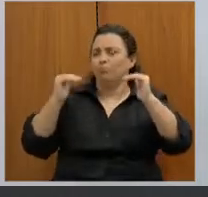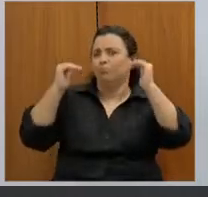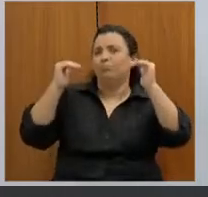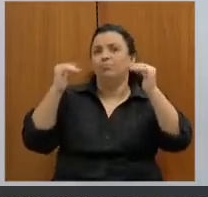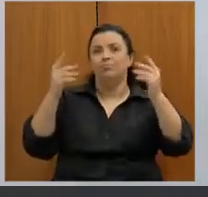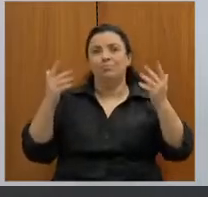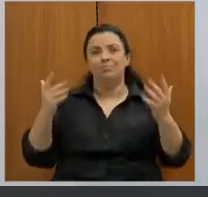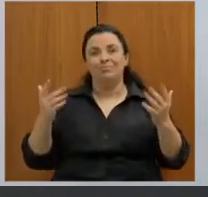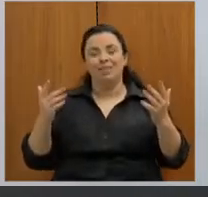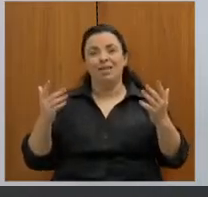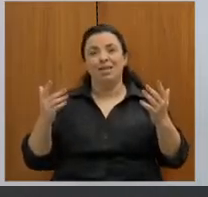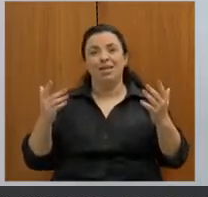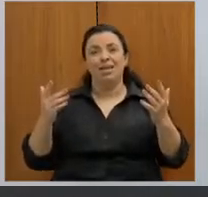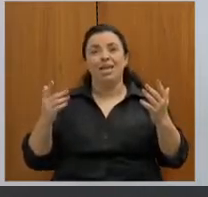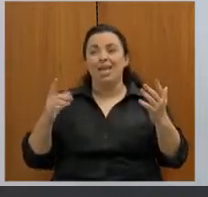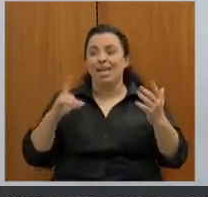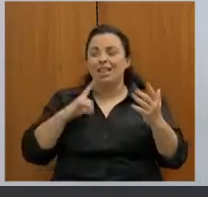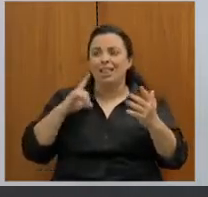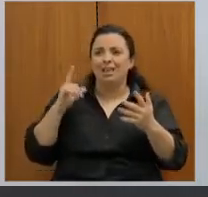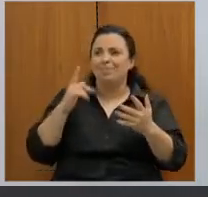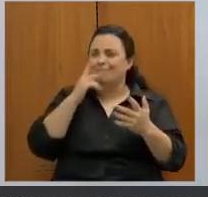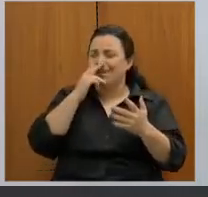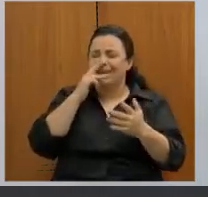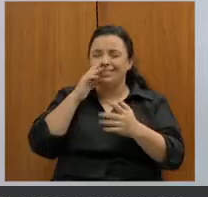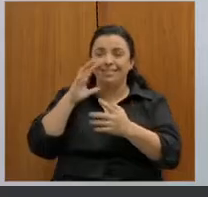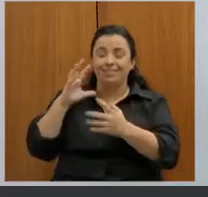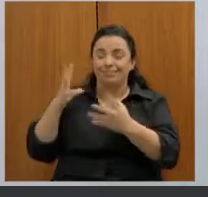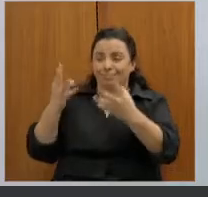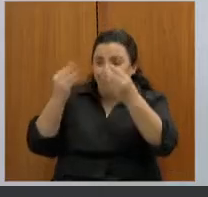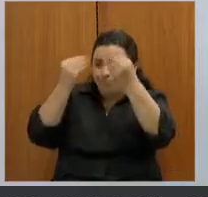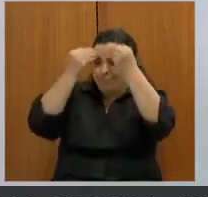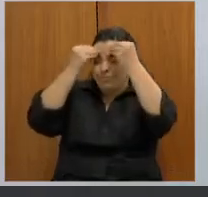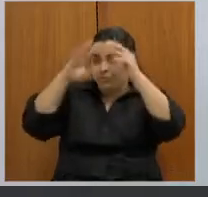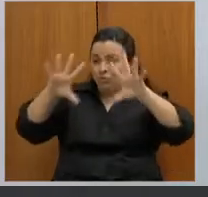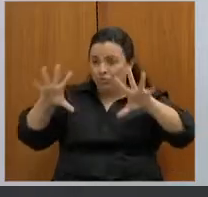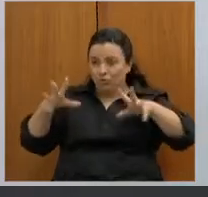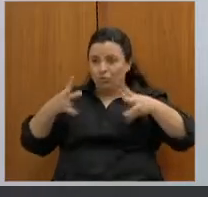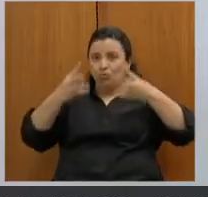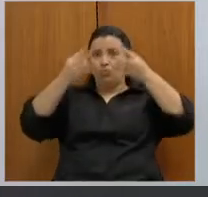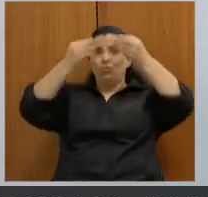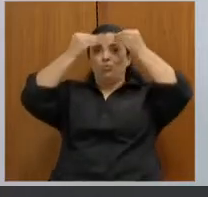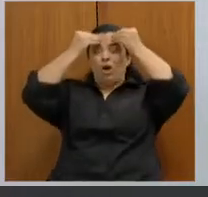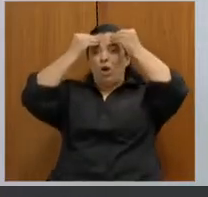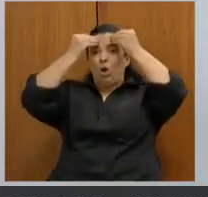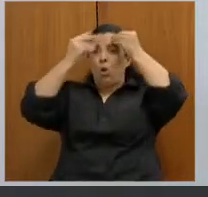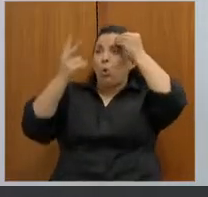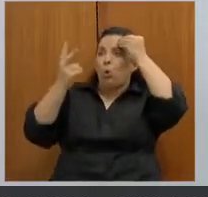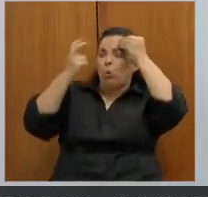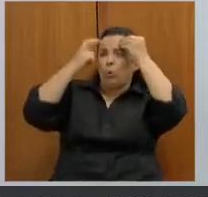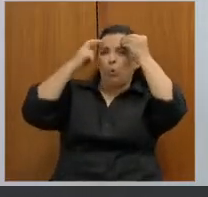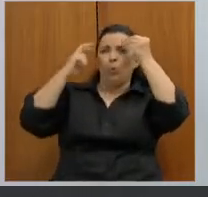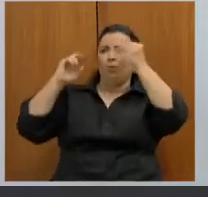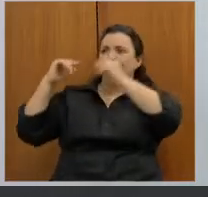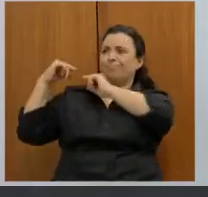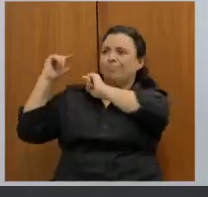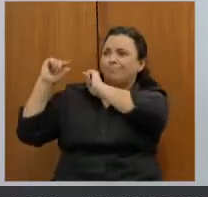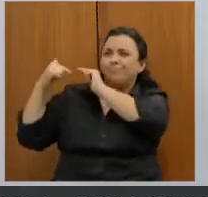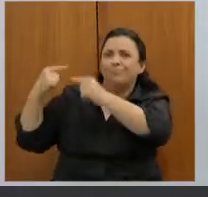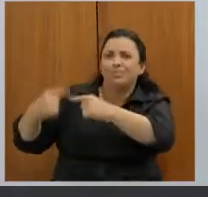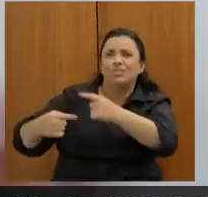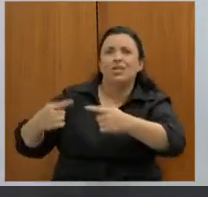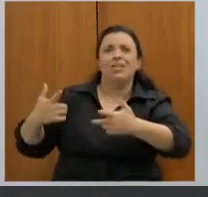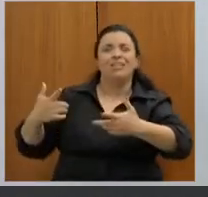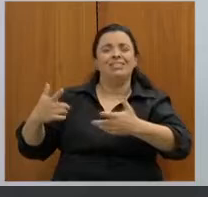culturais e as religiosas transgeracionais e